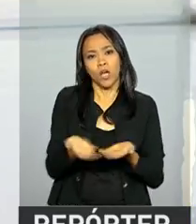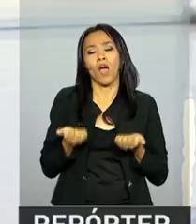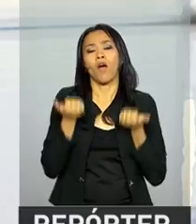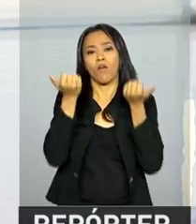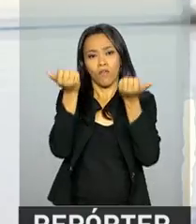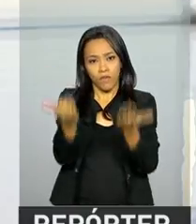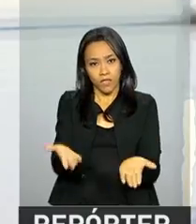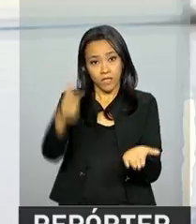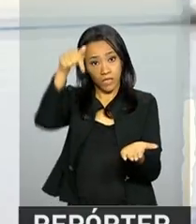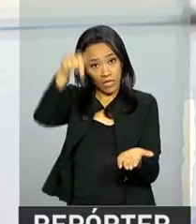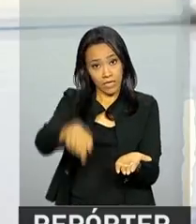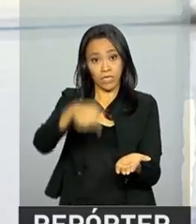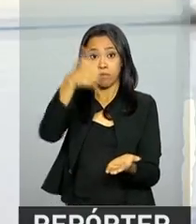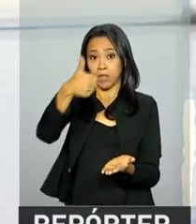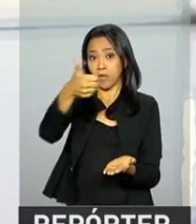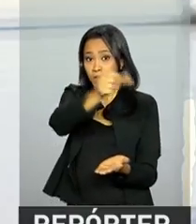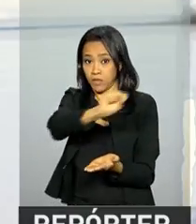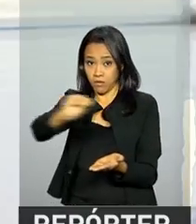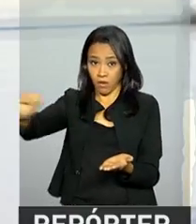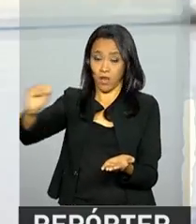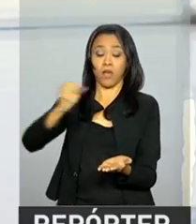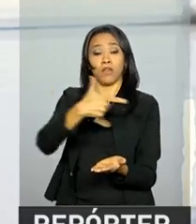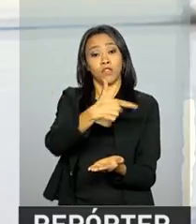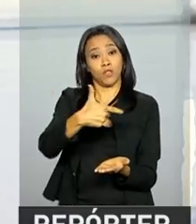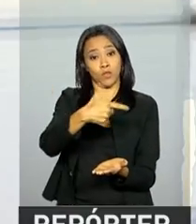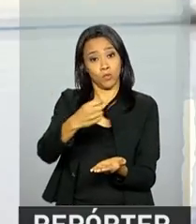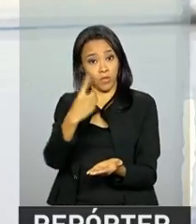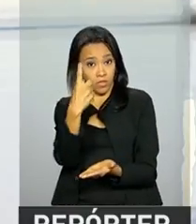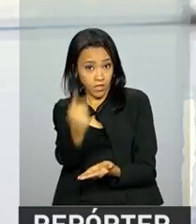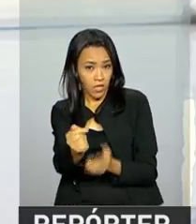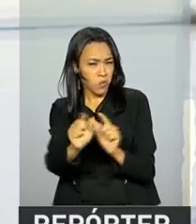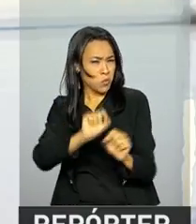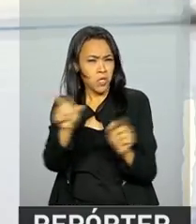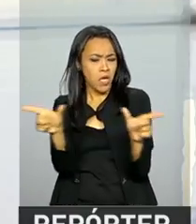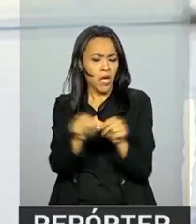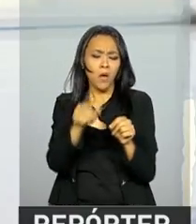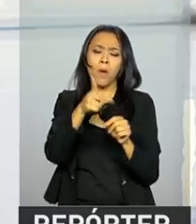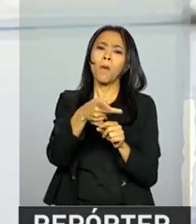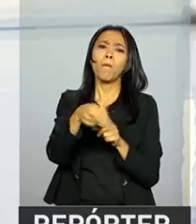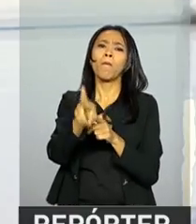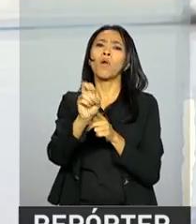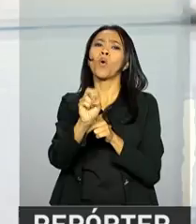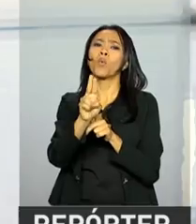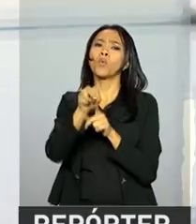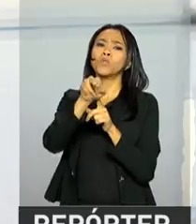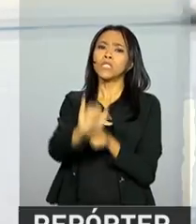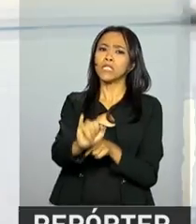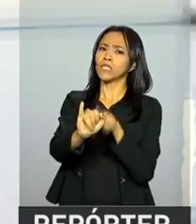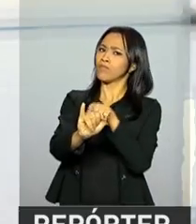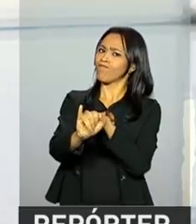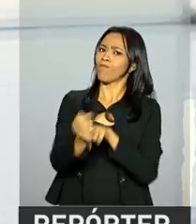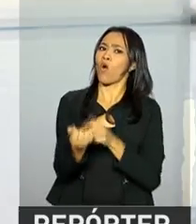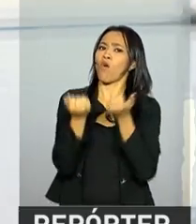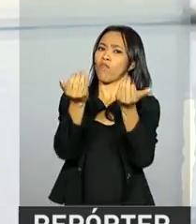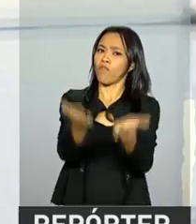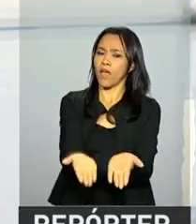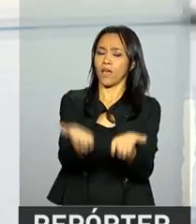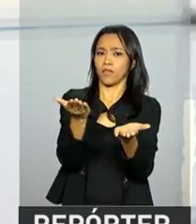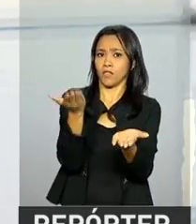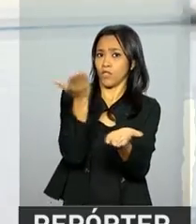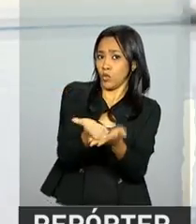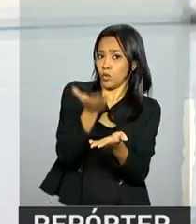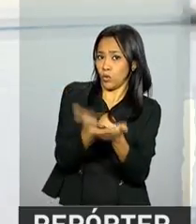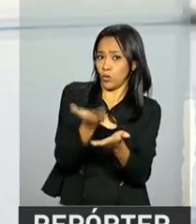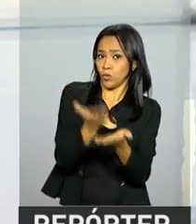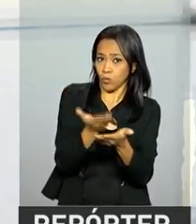primeiro semestre de 2017 a gente lembra o ProUni é o programa Universidade para Todos Ele oferece oferta eh bolsas de